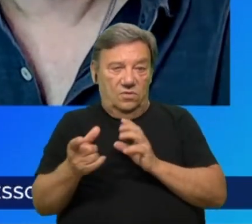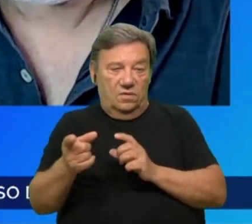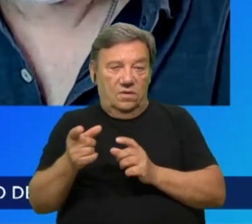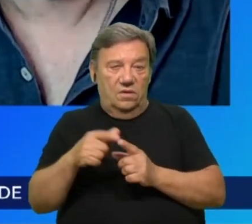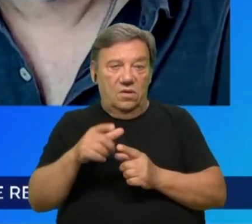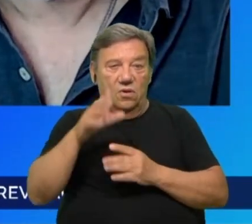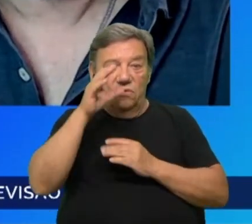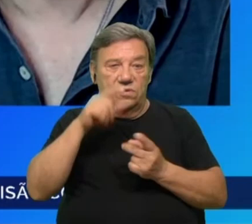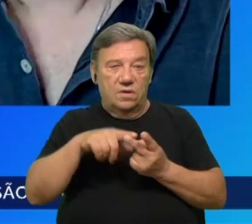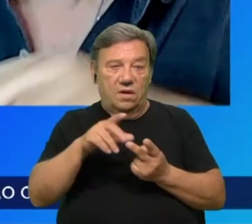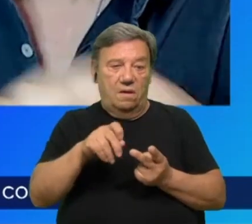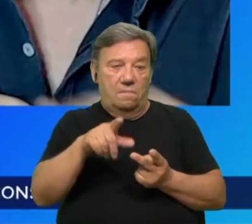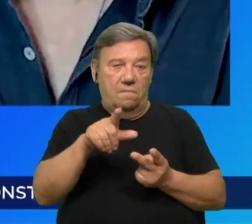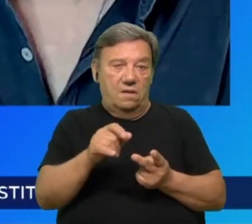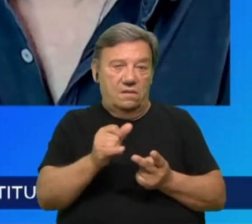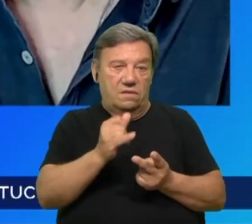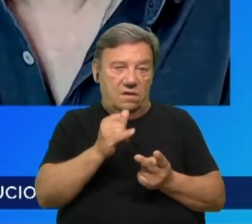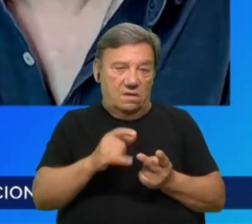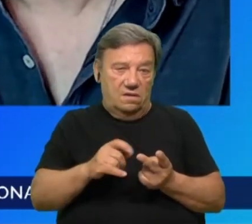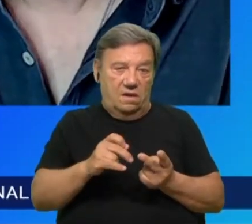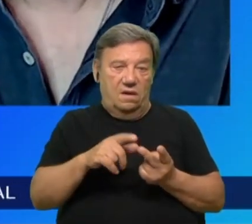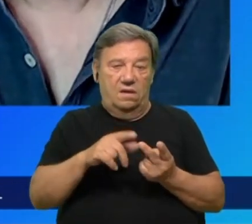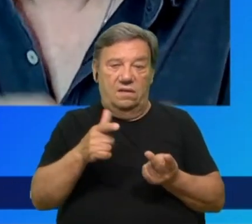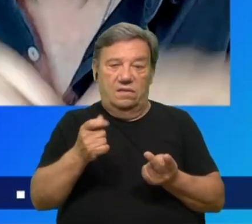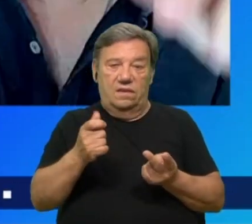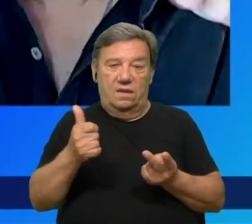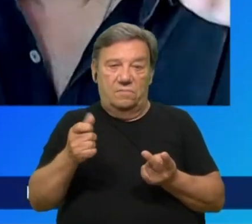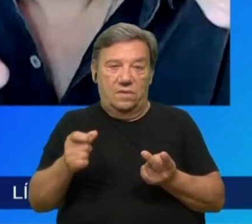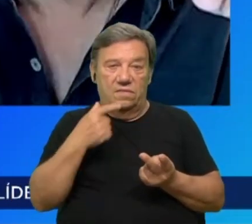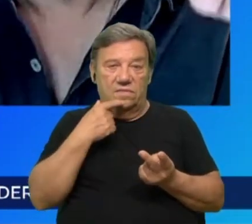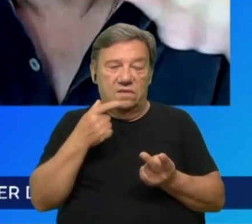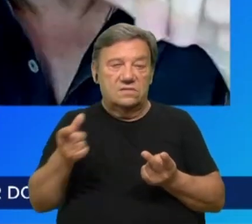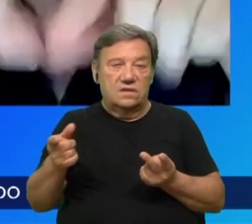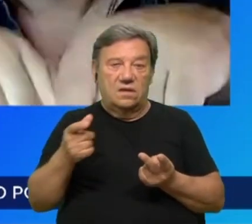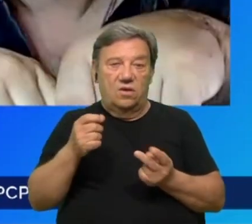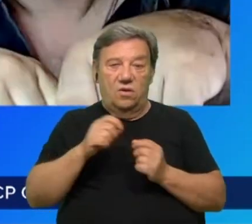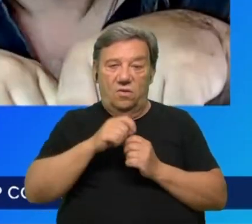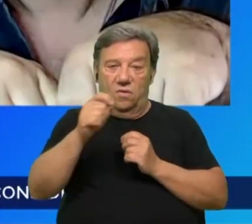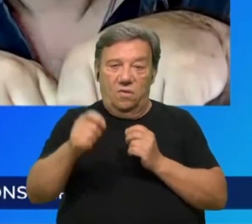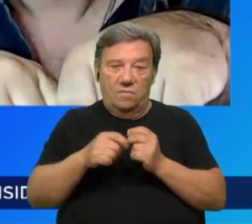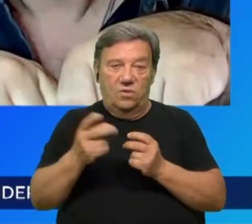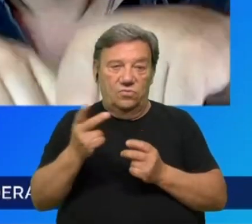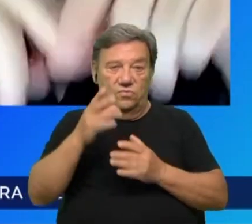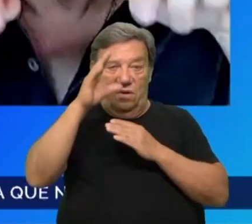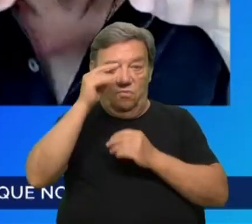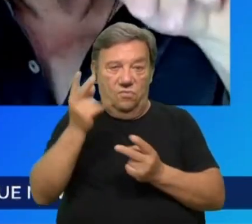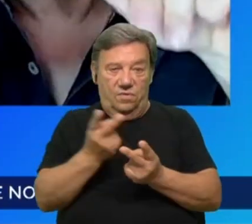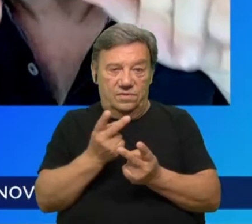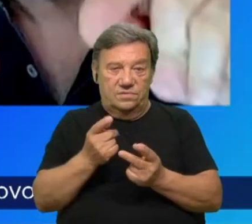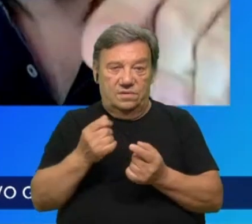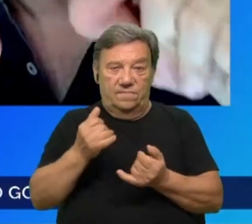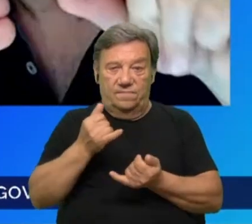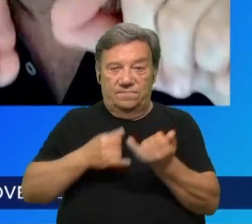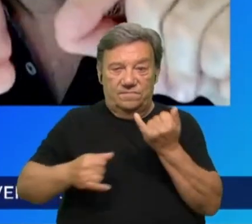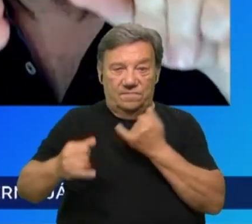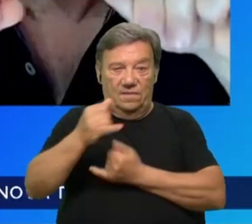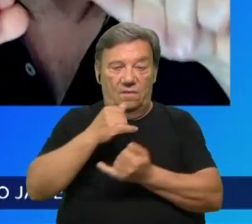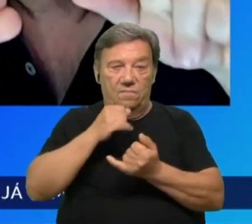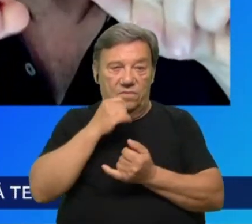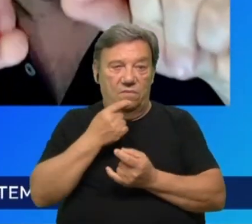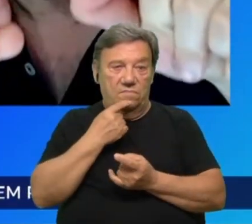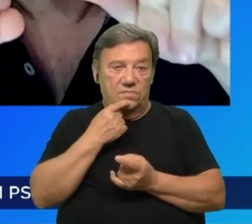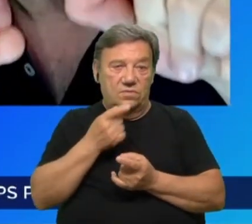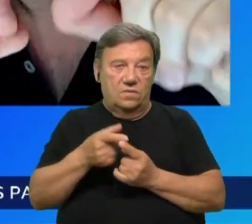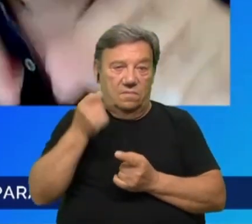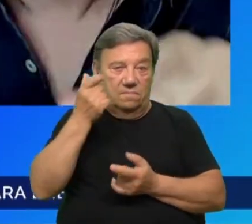luas Amalteia e Tebe, dizem aos cientistas o seguinte: a órbita destas duas luas e nós podemos perceber